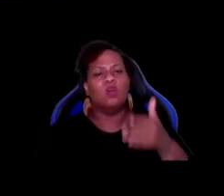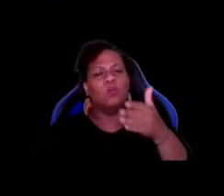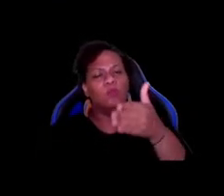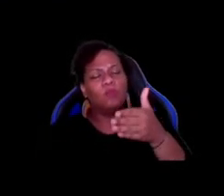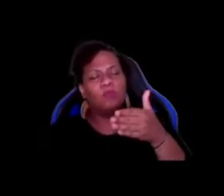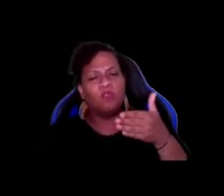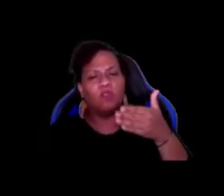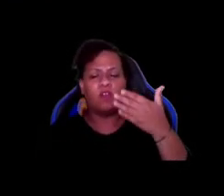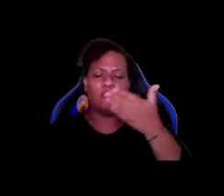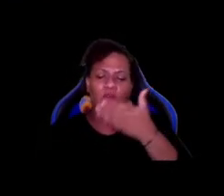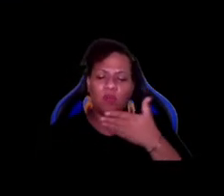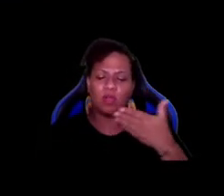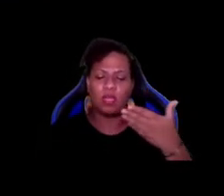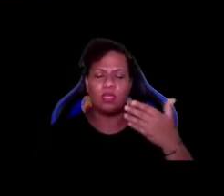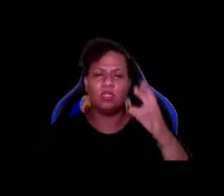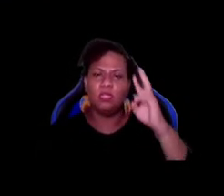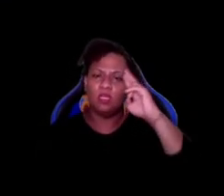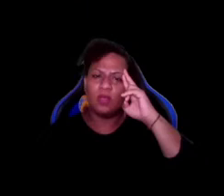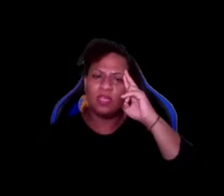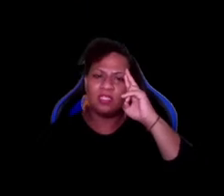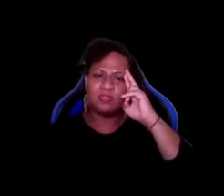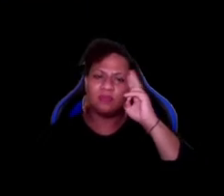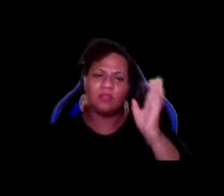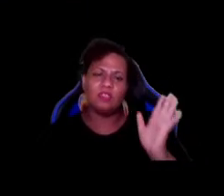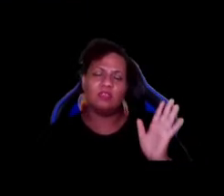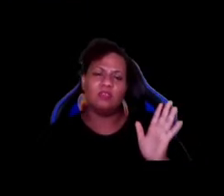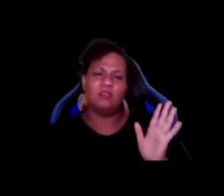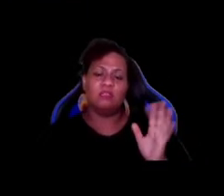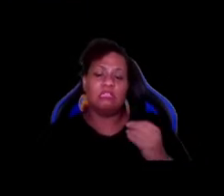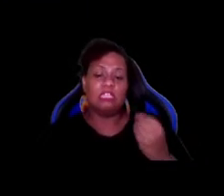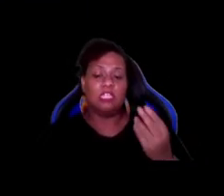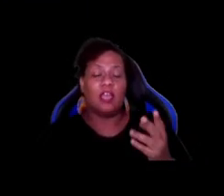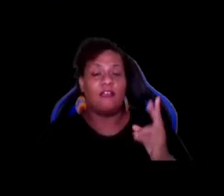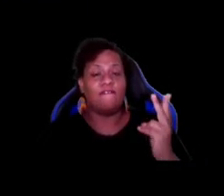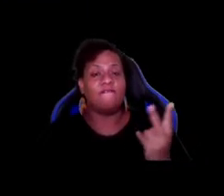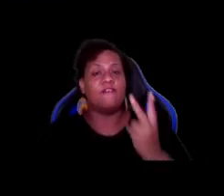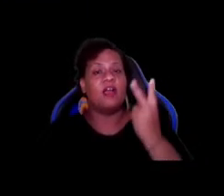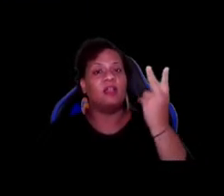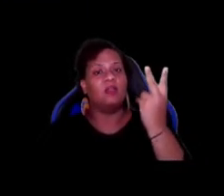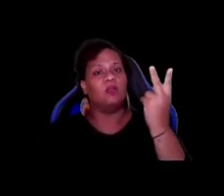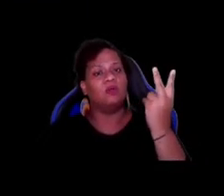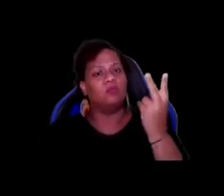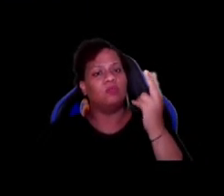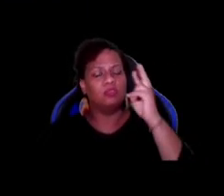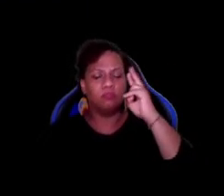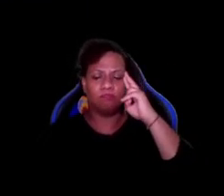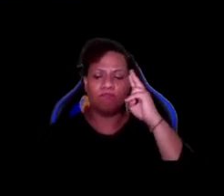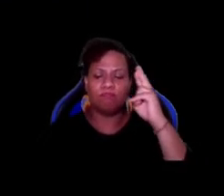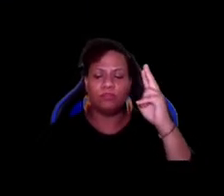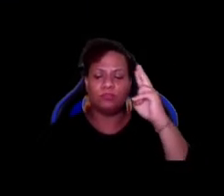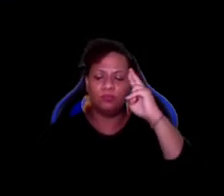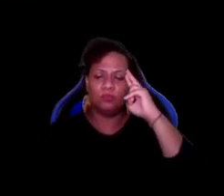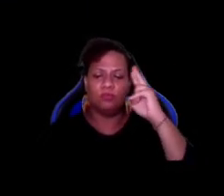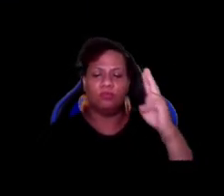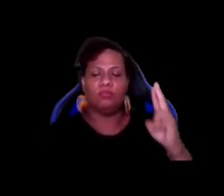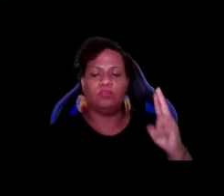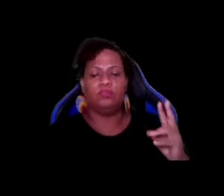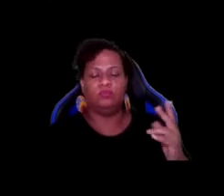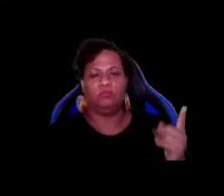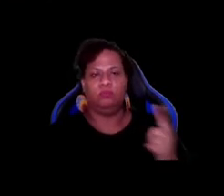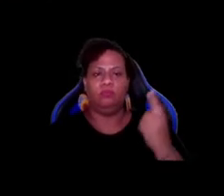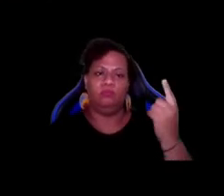com carinho, com respeito, né? Valorizando a presença de uma mulher num determinado